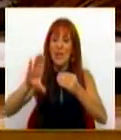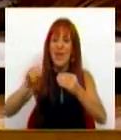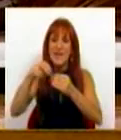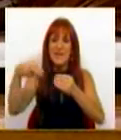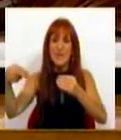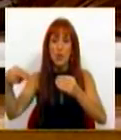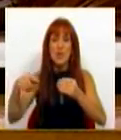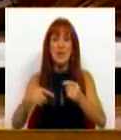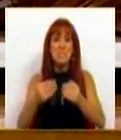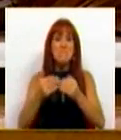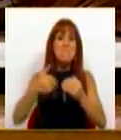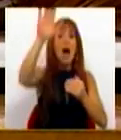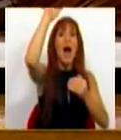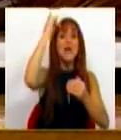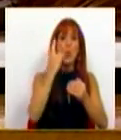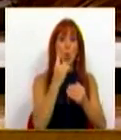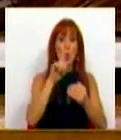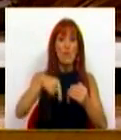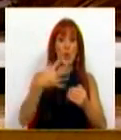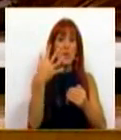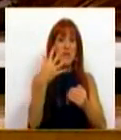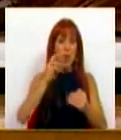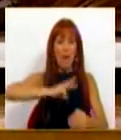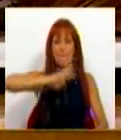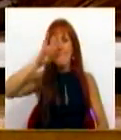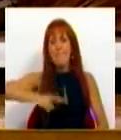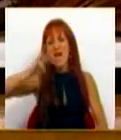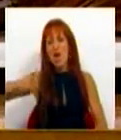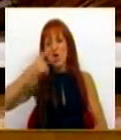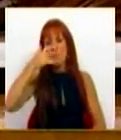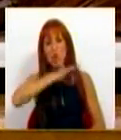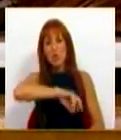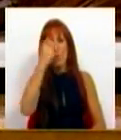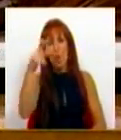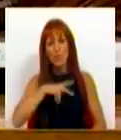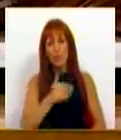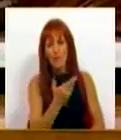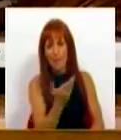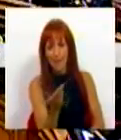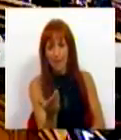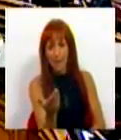euros para mais de 1,5 milhões de pensionistas no nosso país.